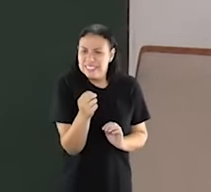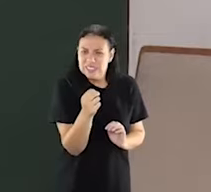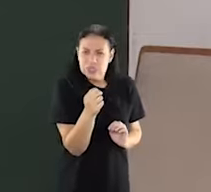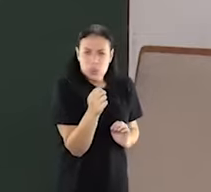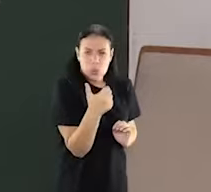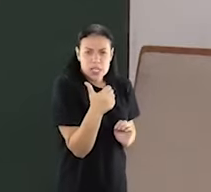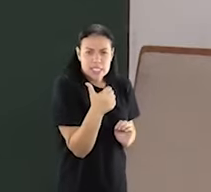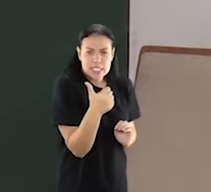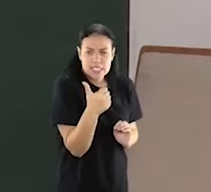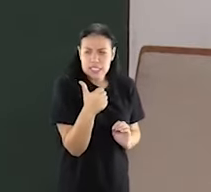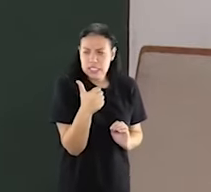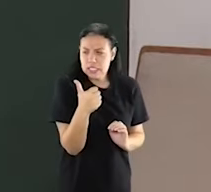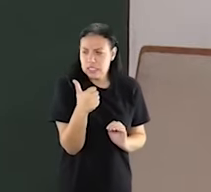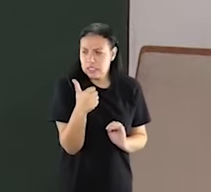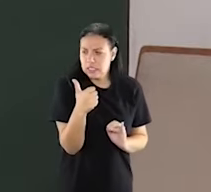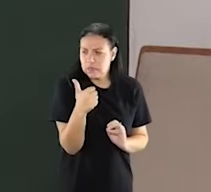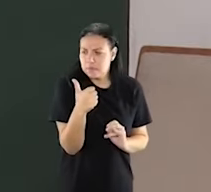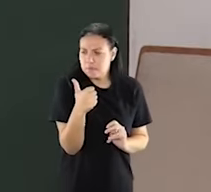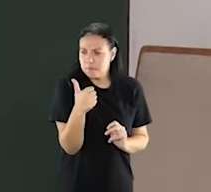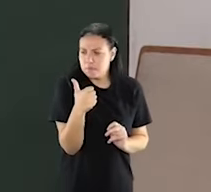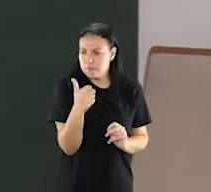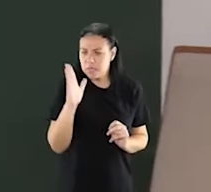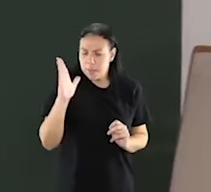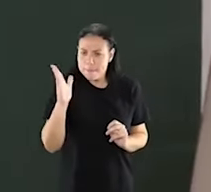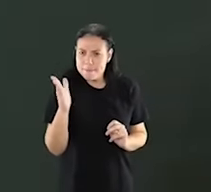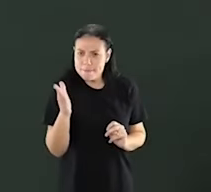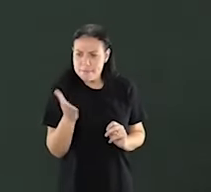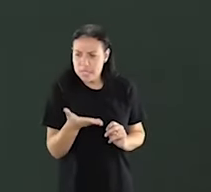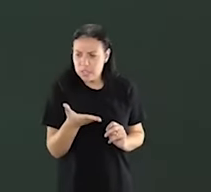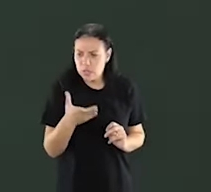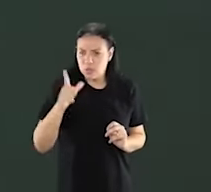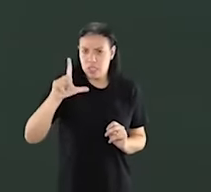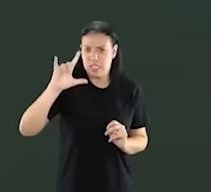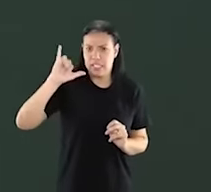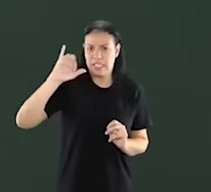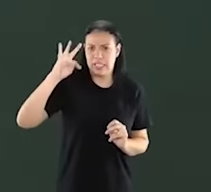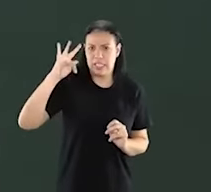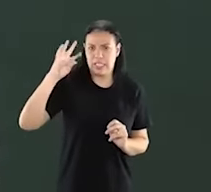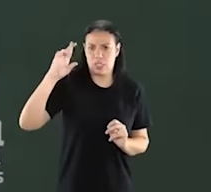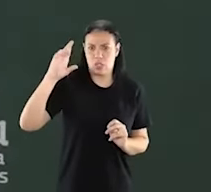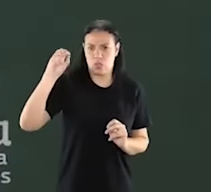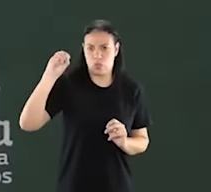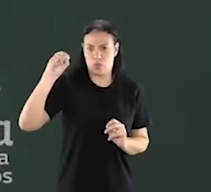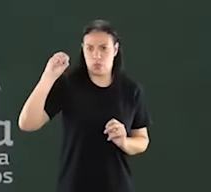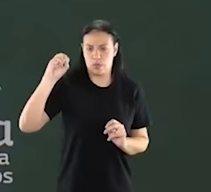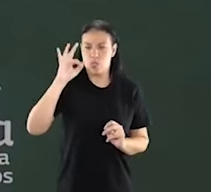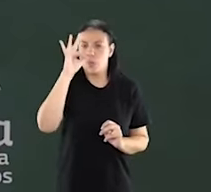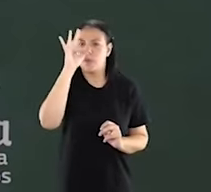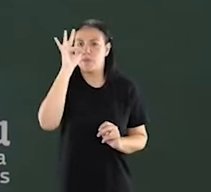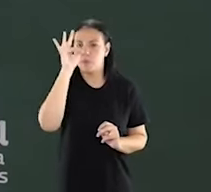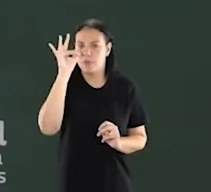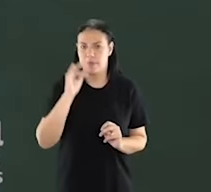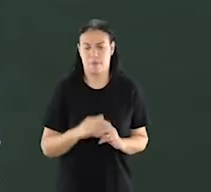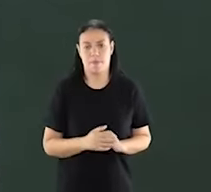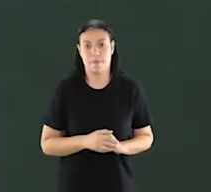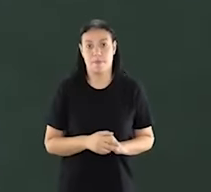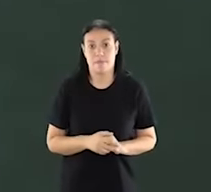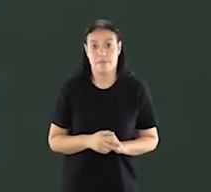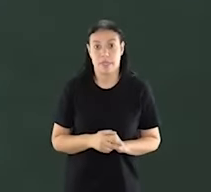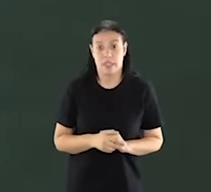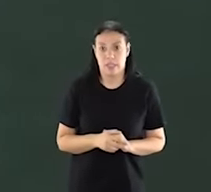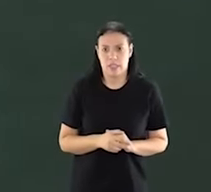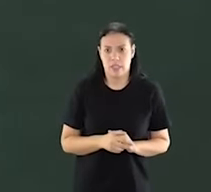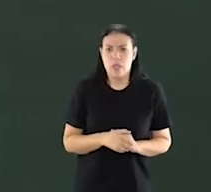quase meio litro de perfume. Só que esse perfume é tão caro e ele é tão raro que esse